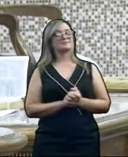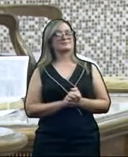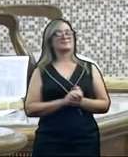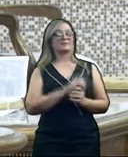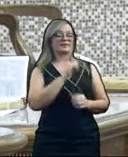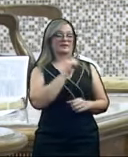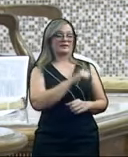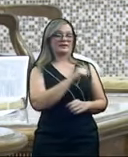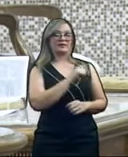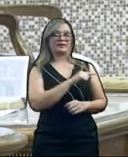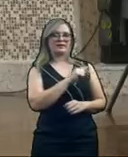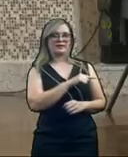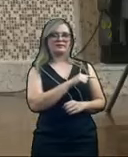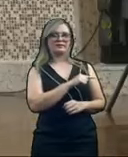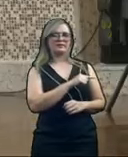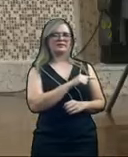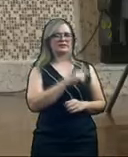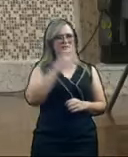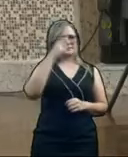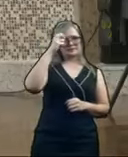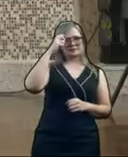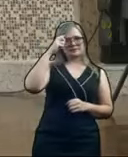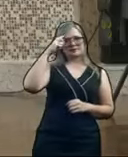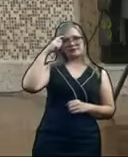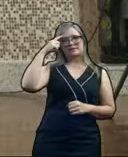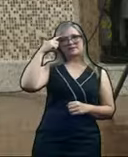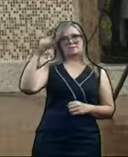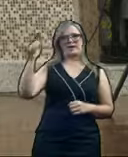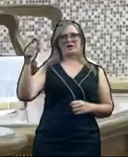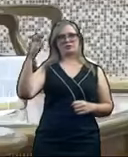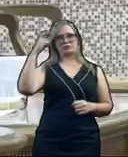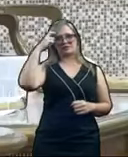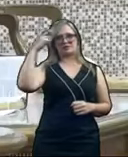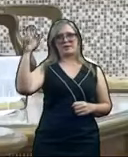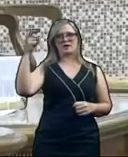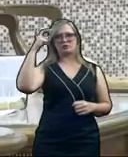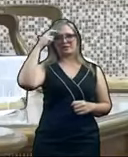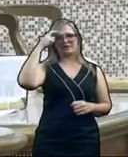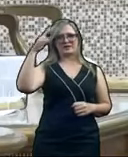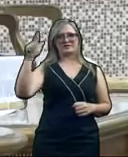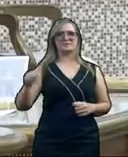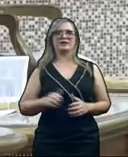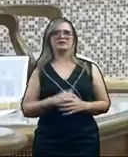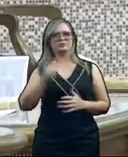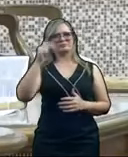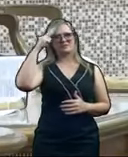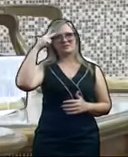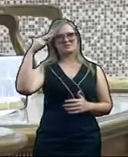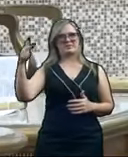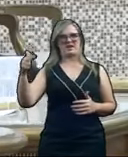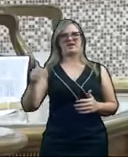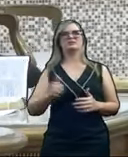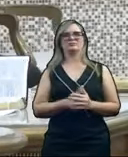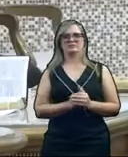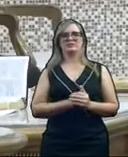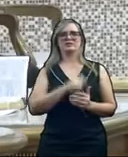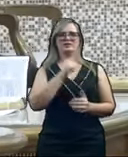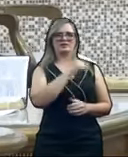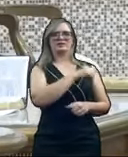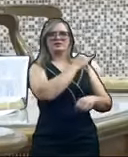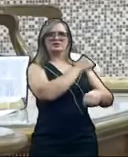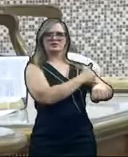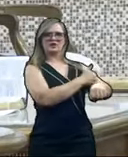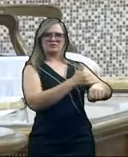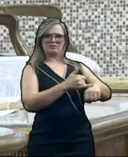lá história do da ovelha da Estrada da malhada não tem aquela história toda lá ele foi articulando e tomou o rebanho do sogro